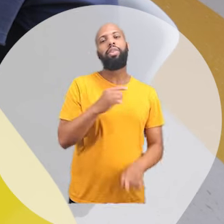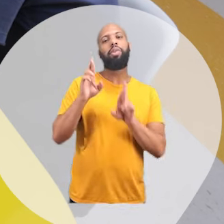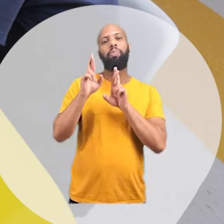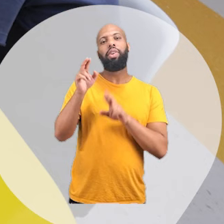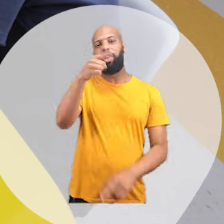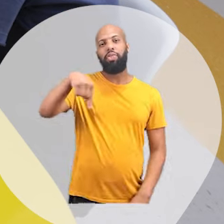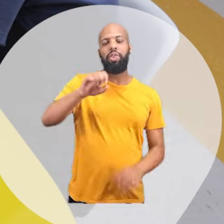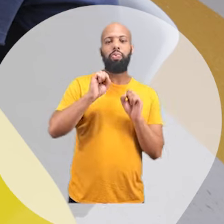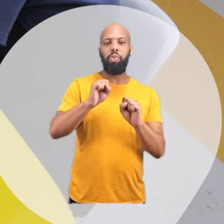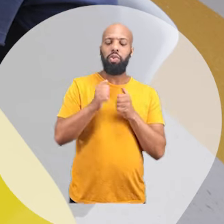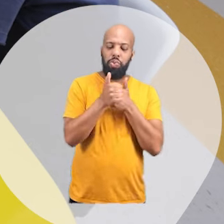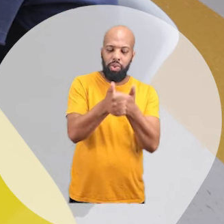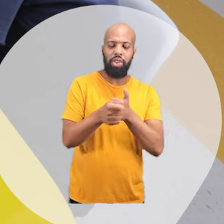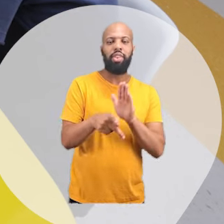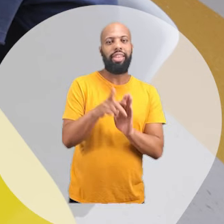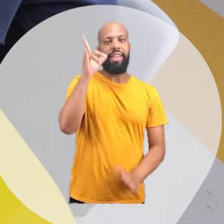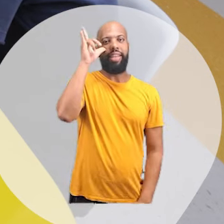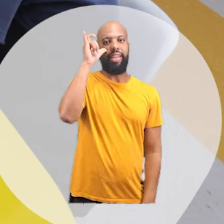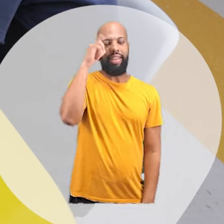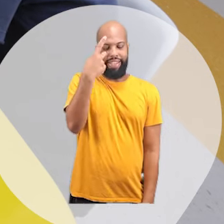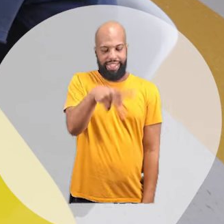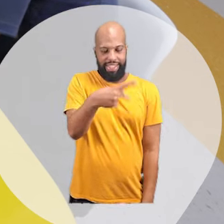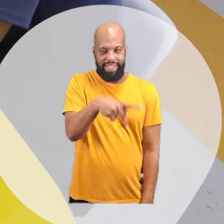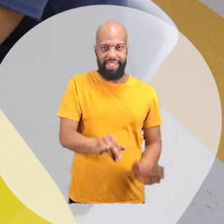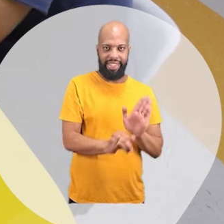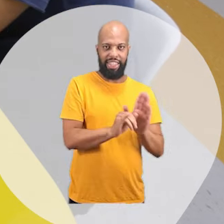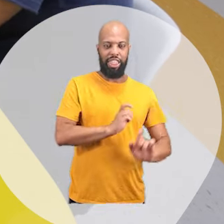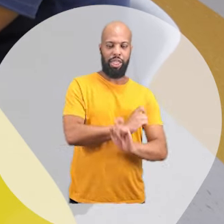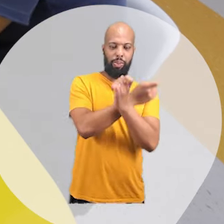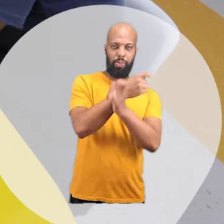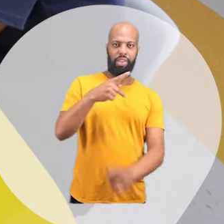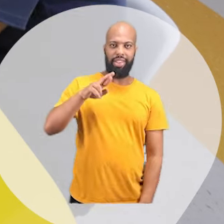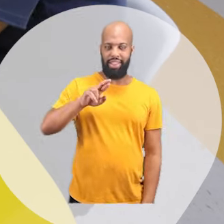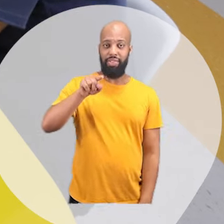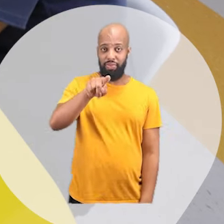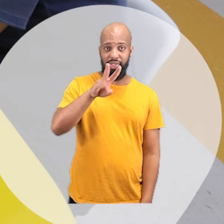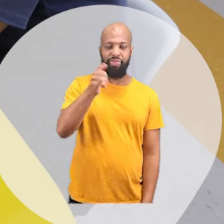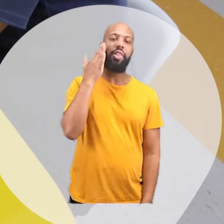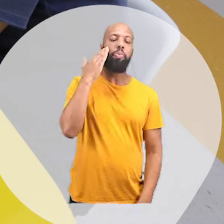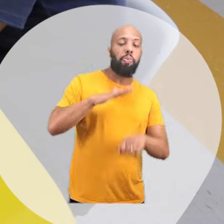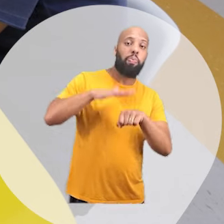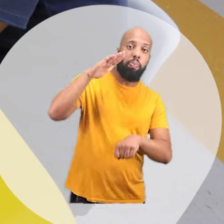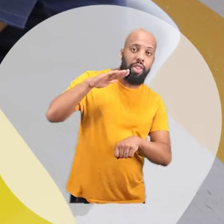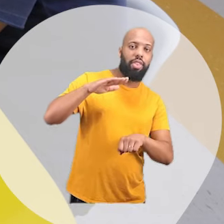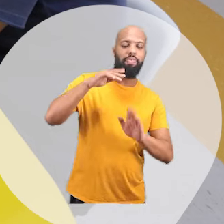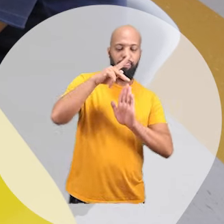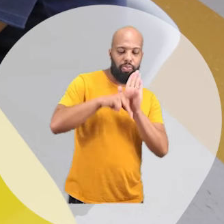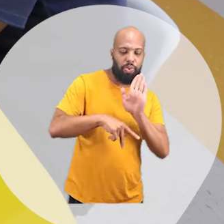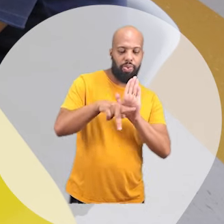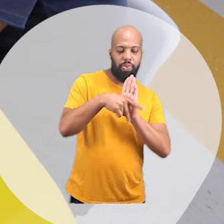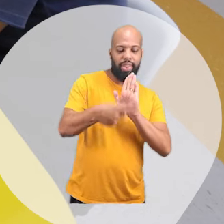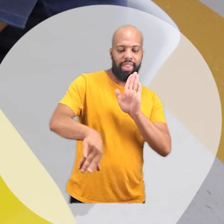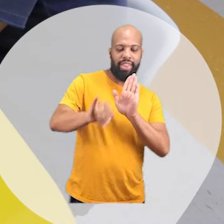Esperamos que vocês possam nos acompanhar no Instagram @neticidade PUCPR lá no Instagram você fica recebendo mais dos projetos da